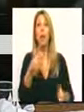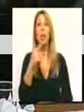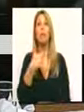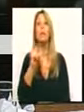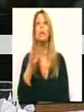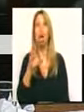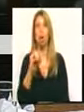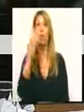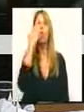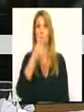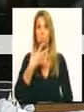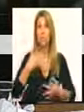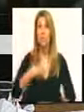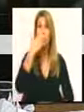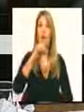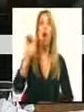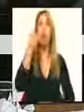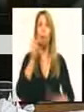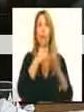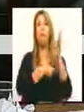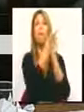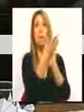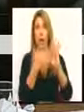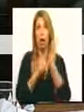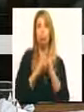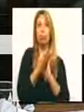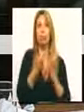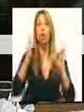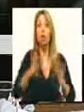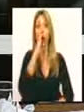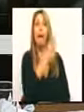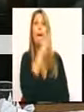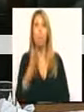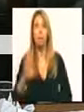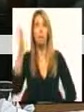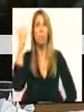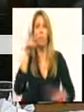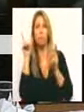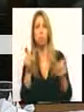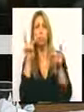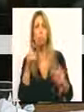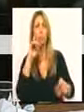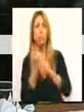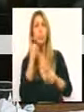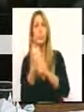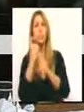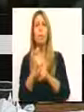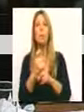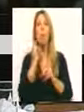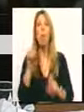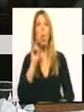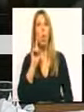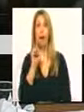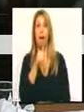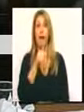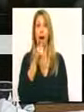certeza que estivessem já no terreno e estivessem implementadas, nomeadamente a monitorização permanente da qualidade da água do rio, porque de facto aquele